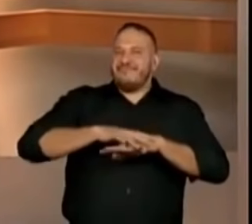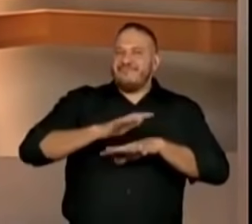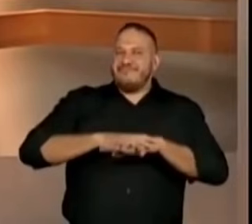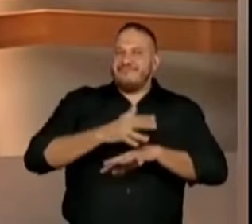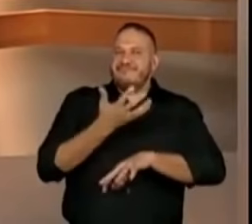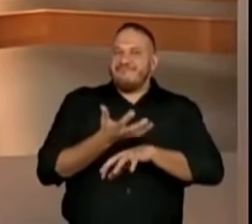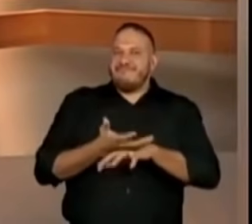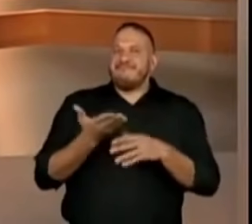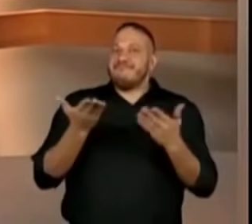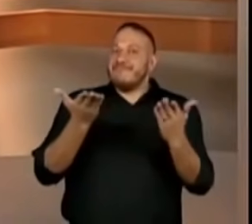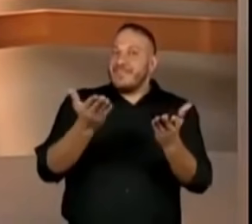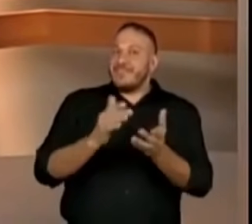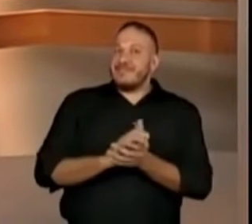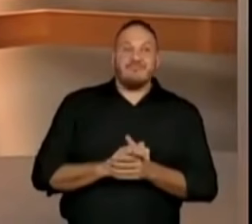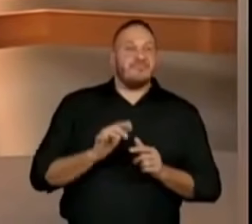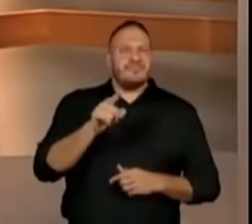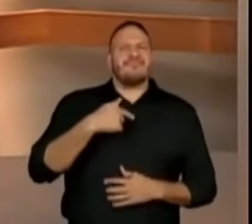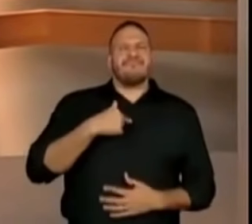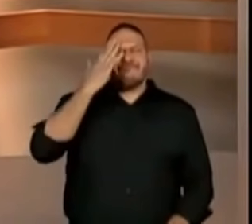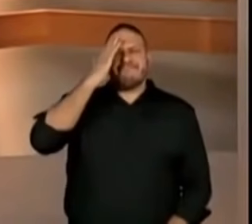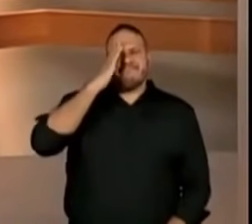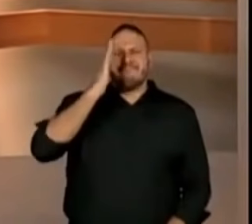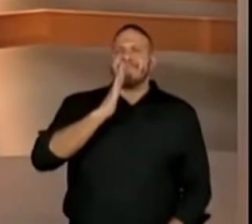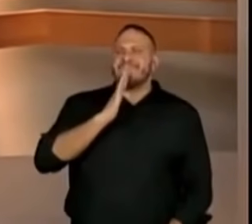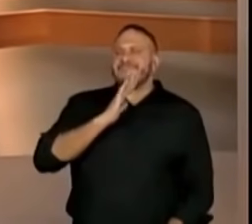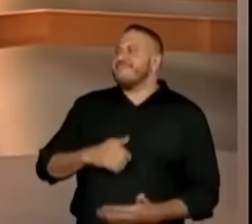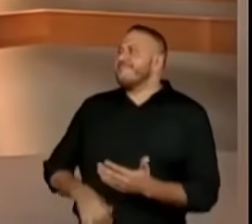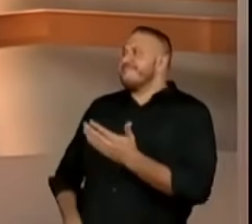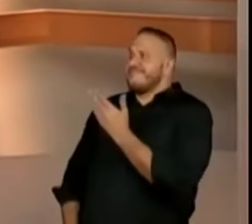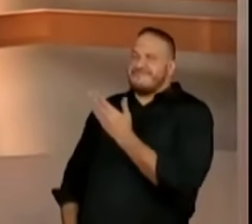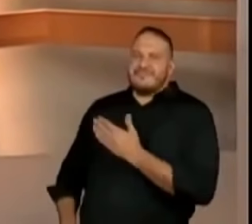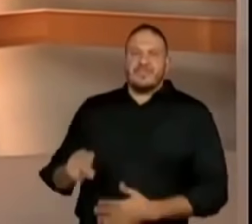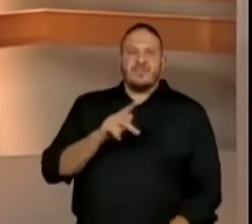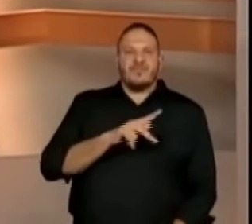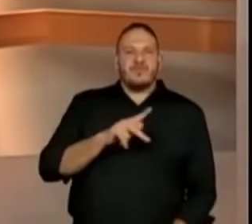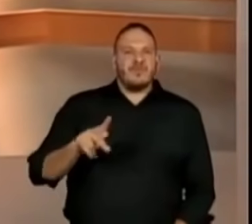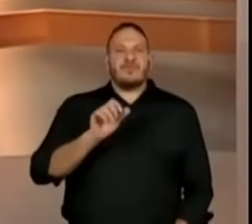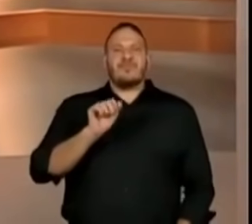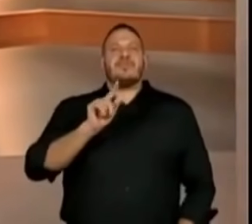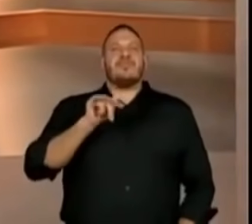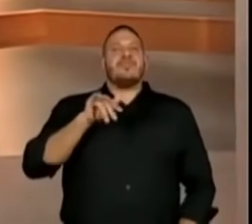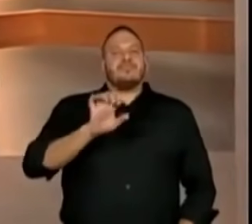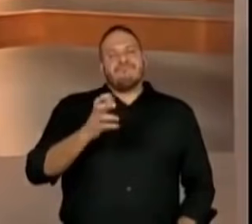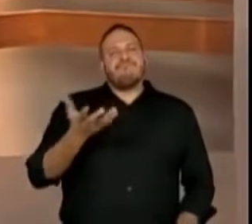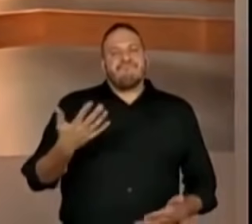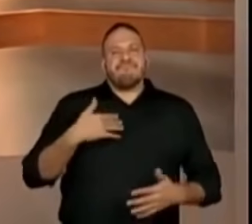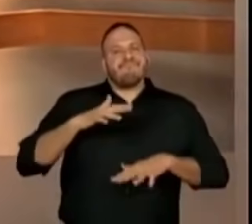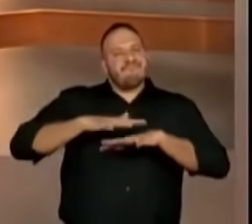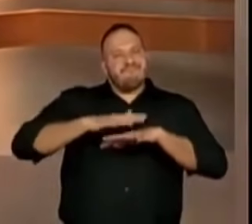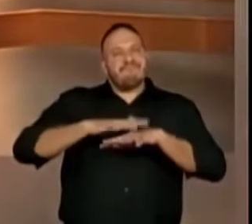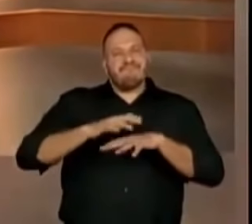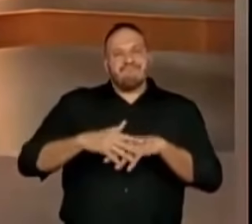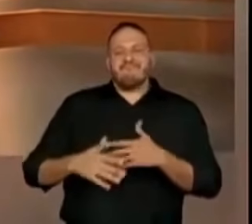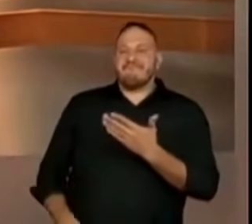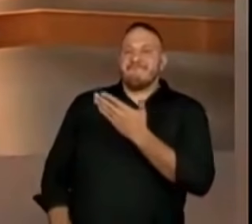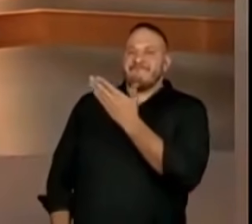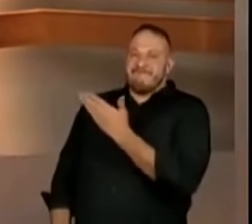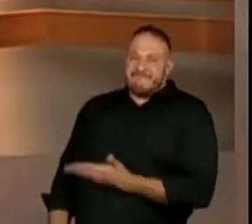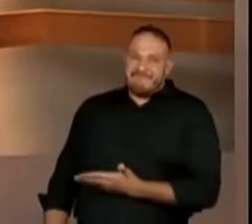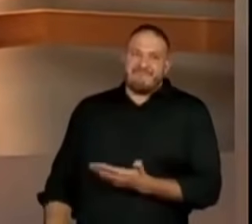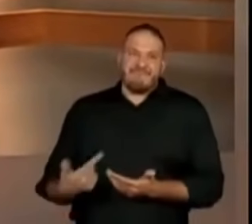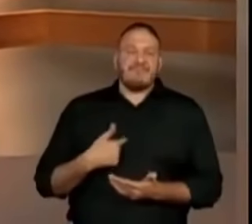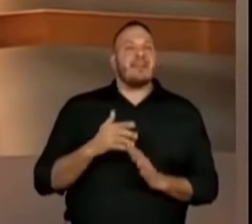sua telinha. E vocês já me conhecem, se eu estou na área, né? Se é dia de matemática, é porque a professora Aline